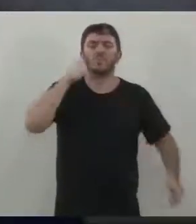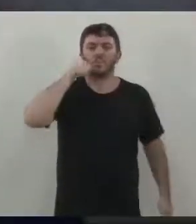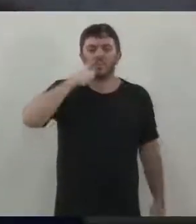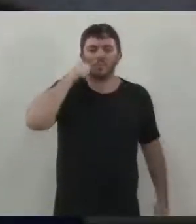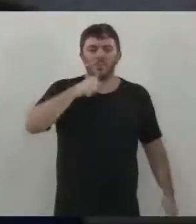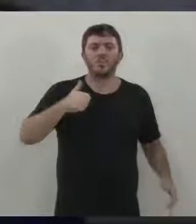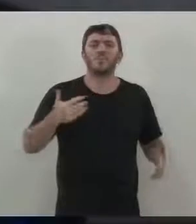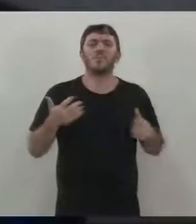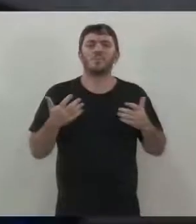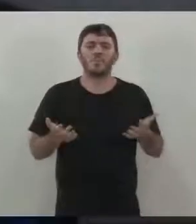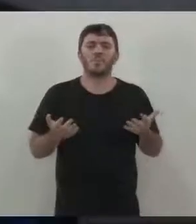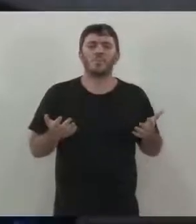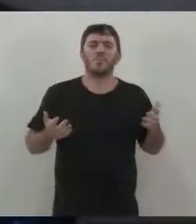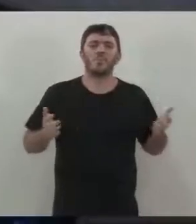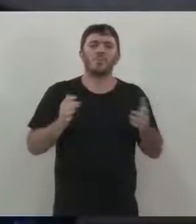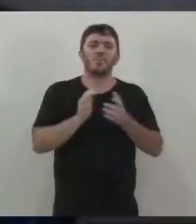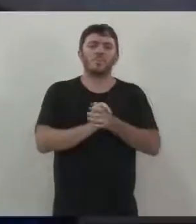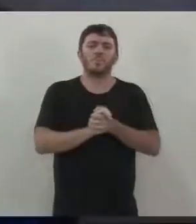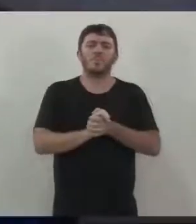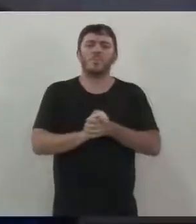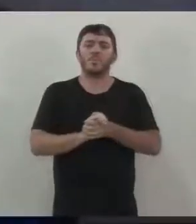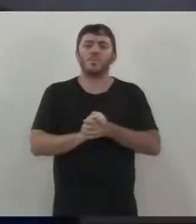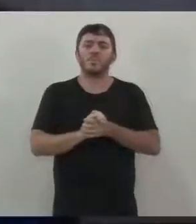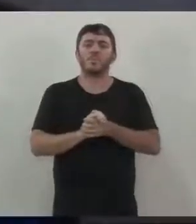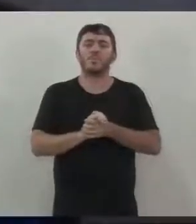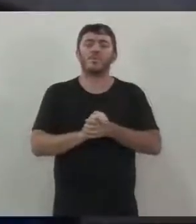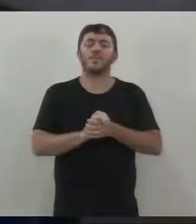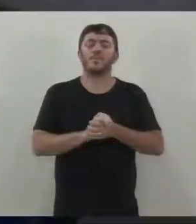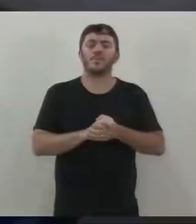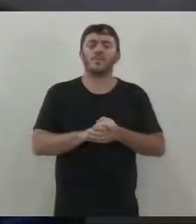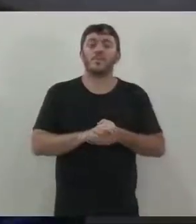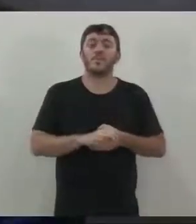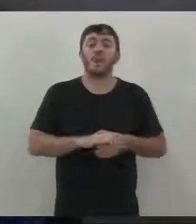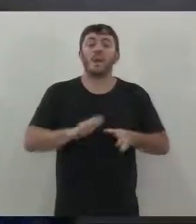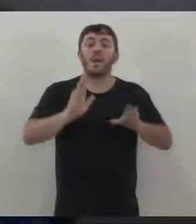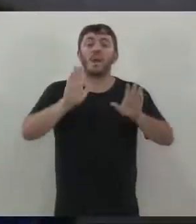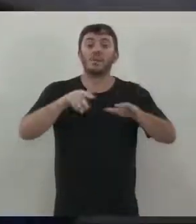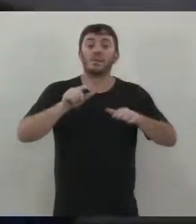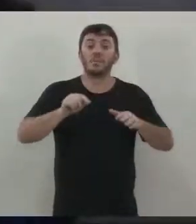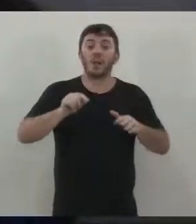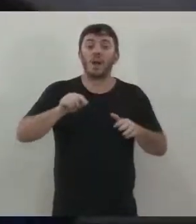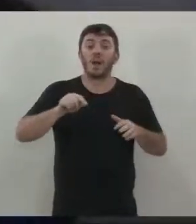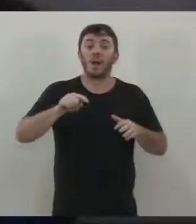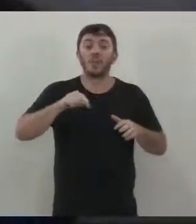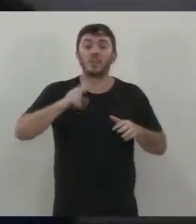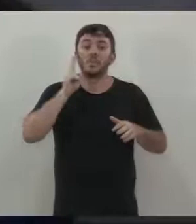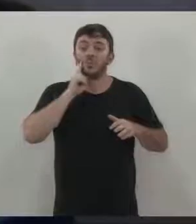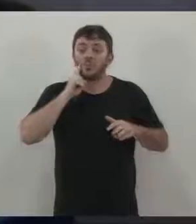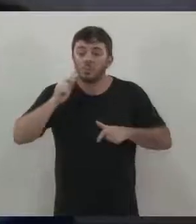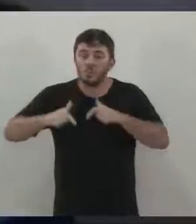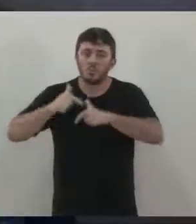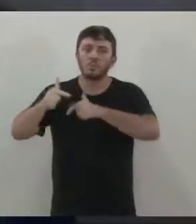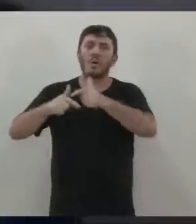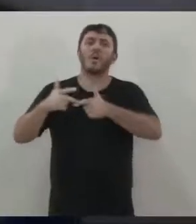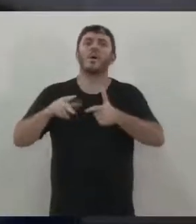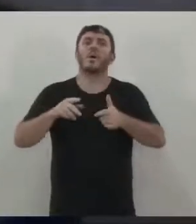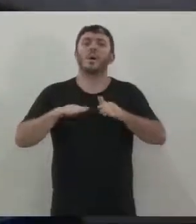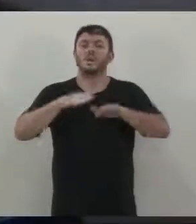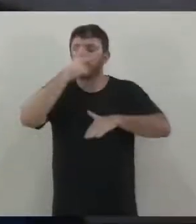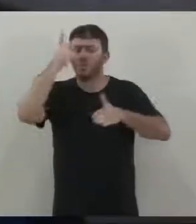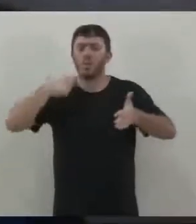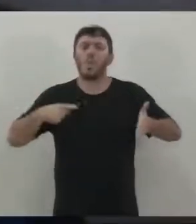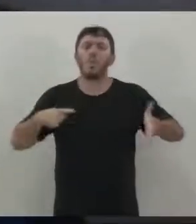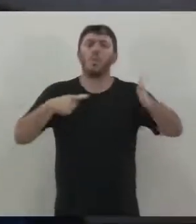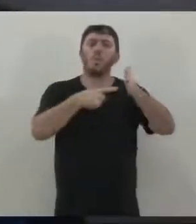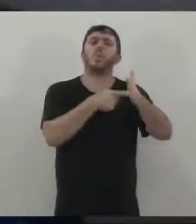emergenciais. Então, a cidade tentando fazer um trabalho, e alguém denunciando uma vereadora que ela não pode